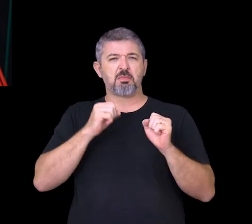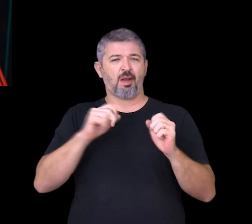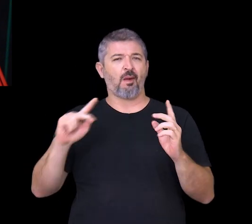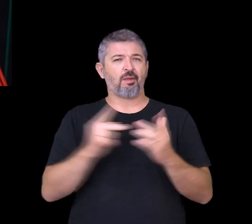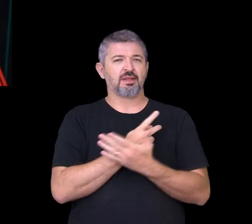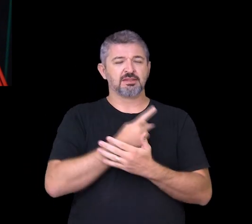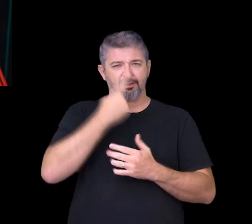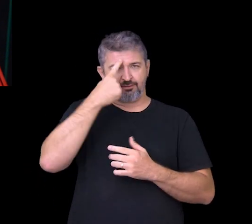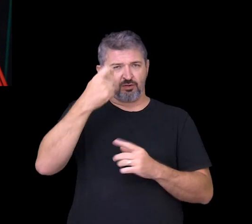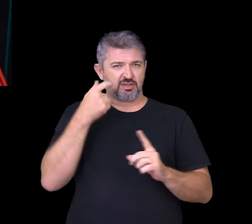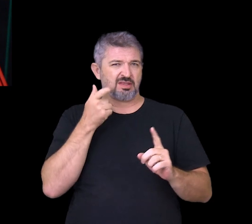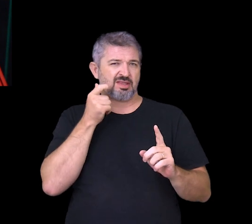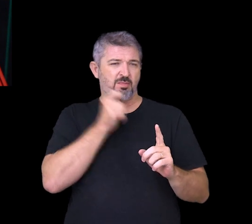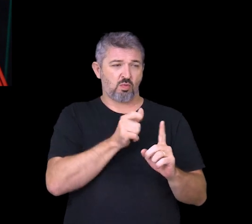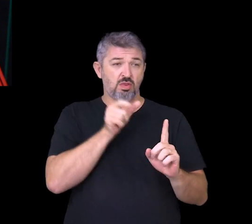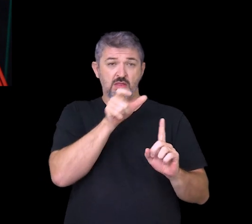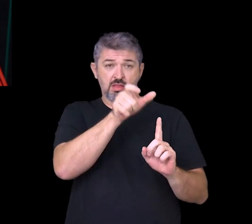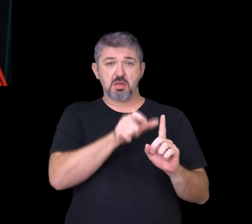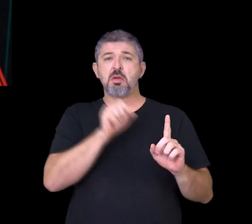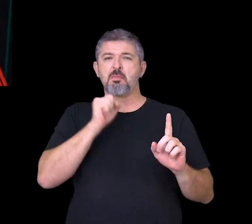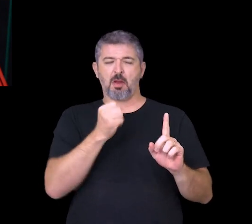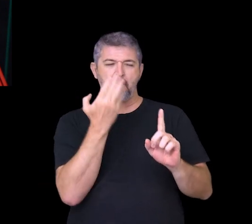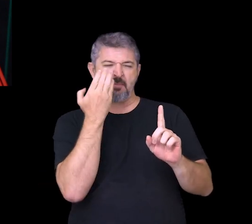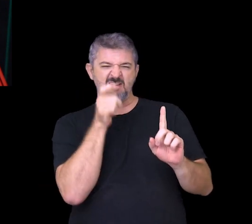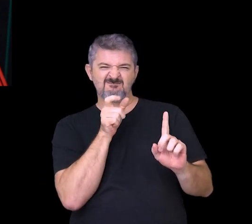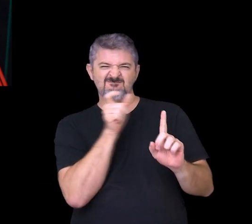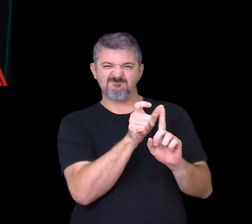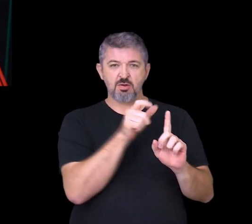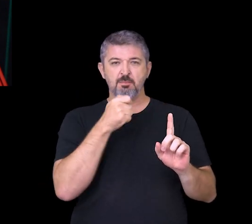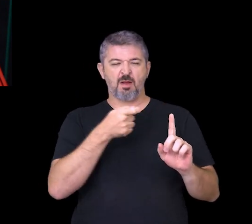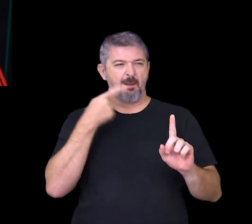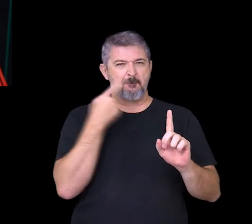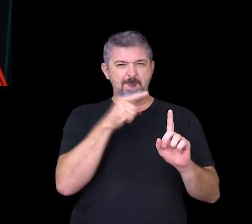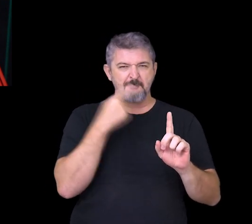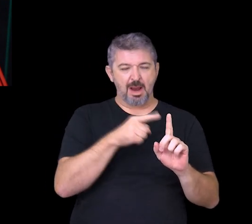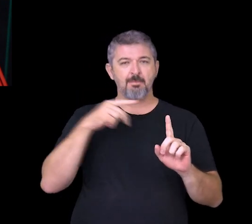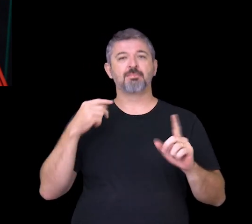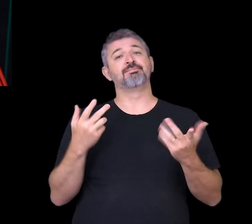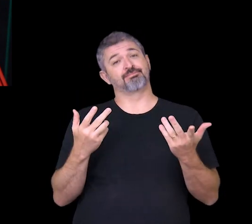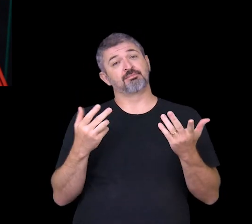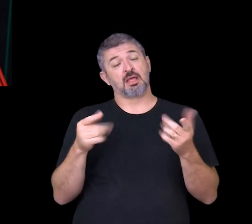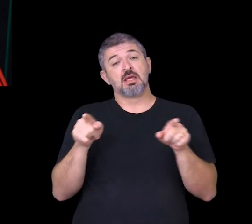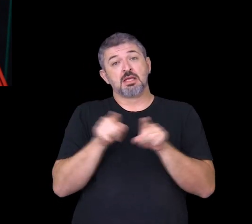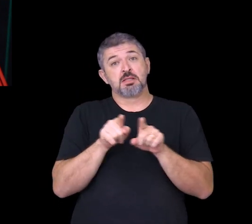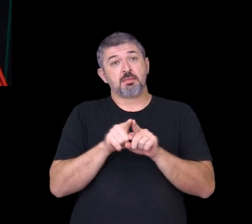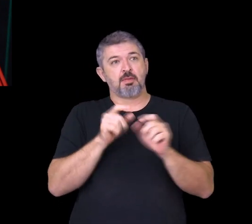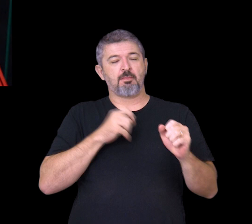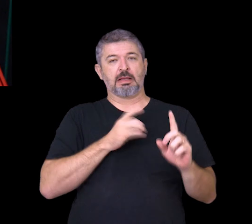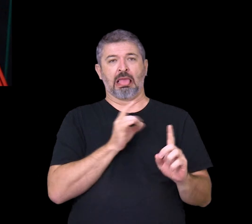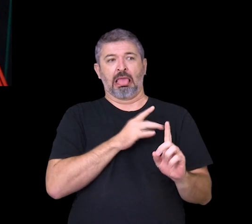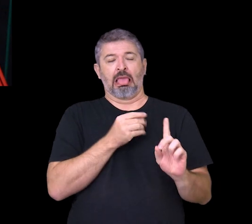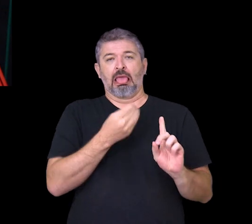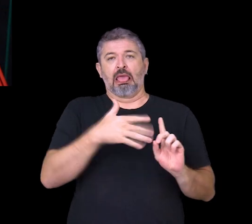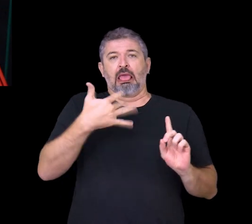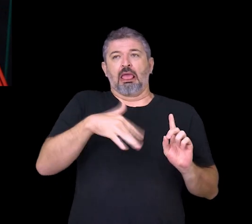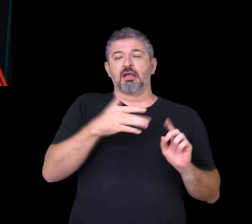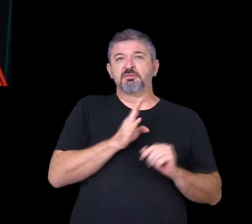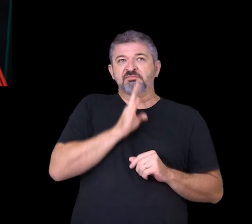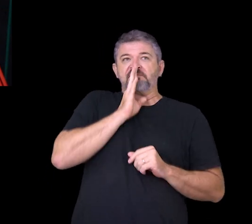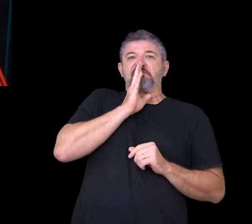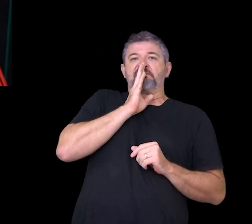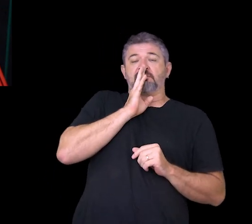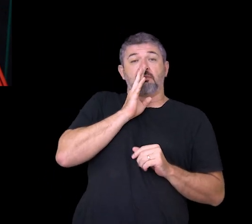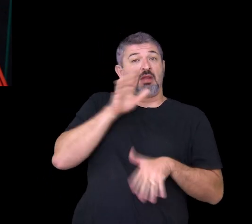de ataque. São agressões físicas, verbais e psicológicas direcionadas a mulheres, com o objetivo de intimidá-las